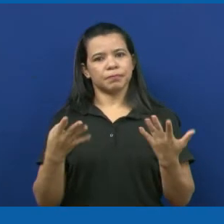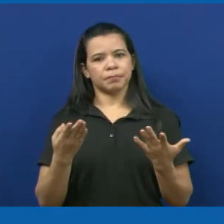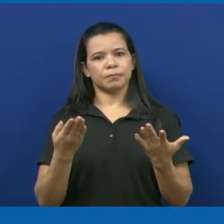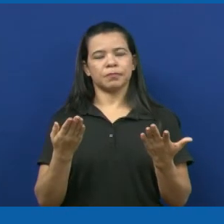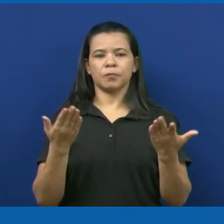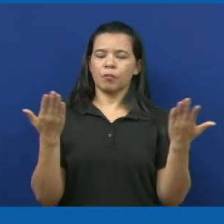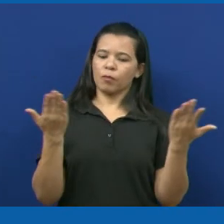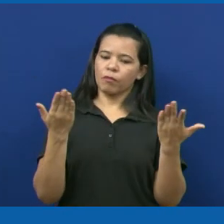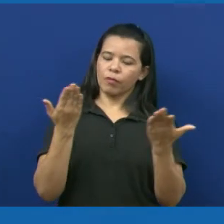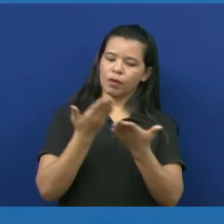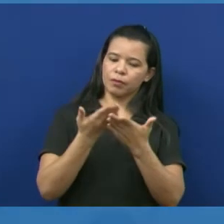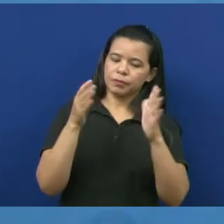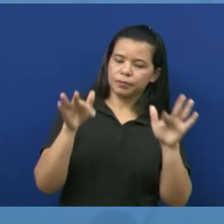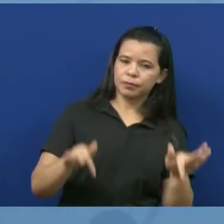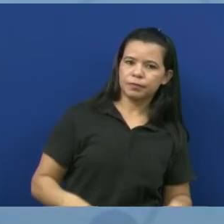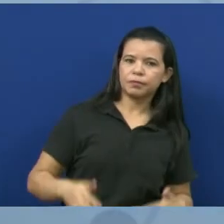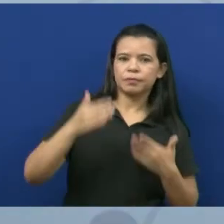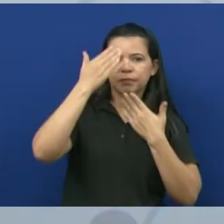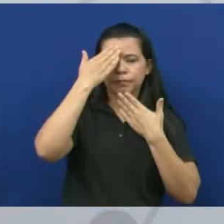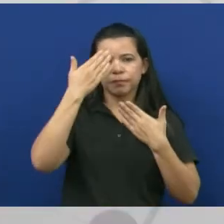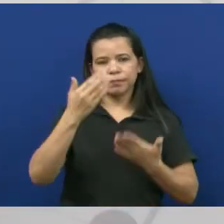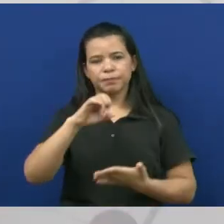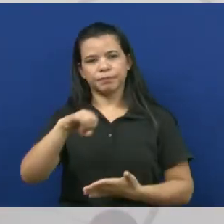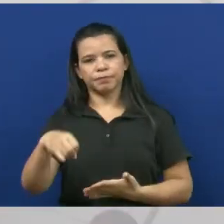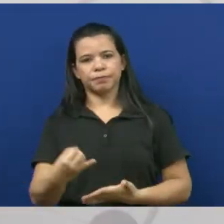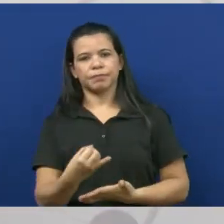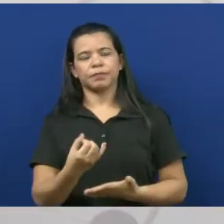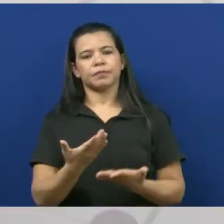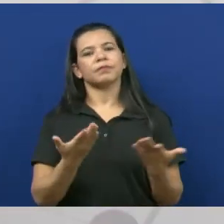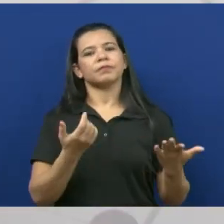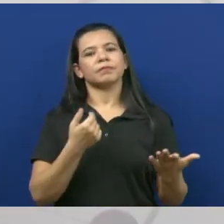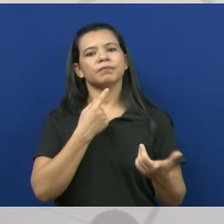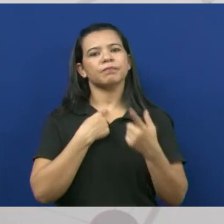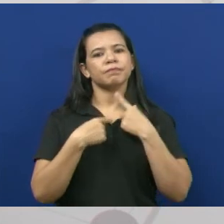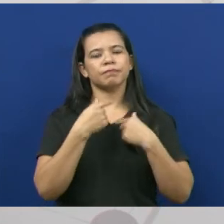Finalizando nossa aula, eu queria agradecer a oportunidade e